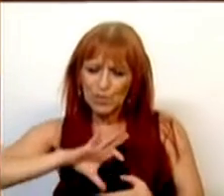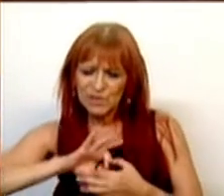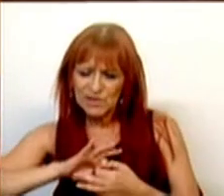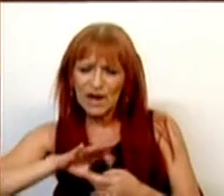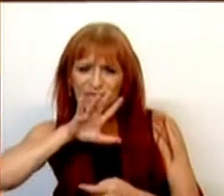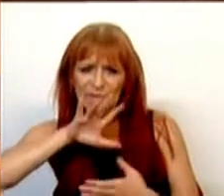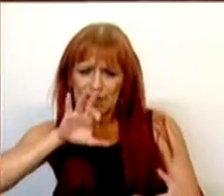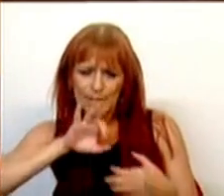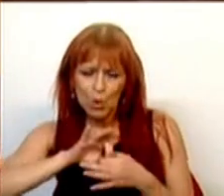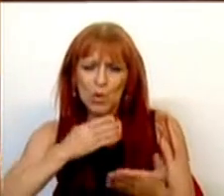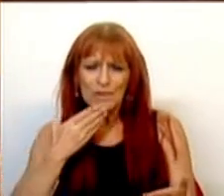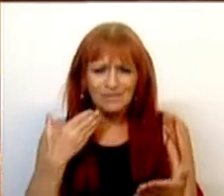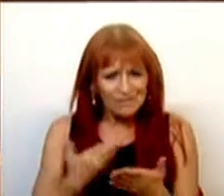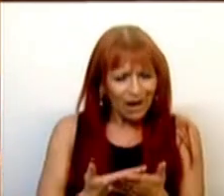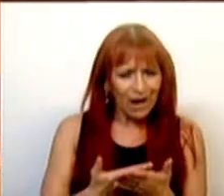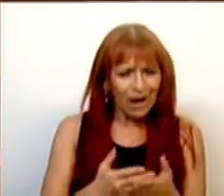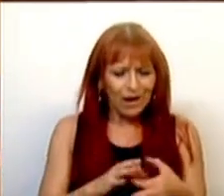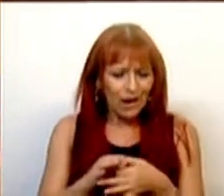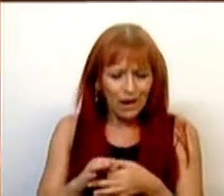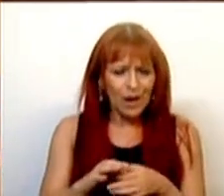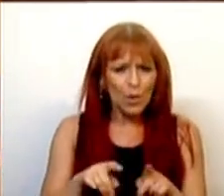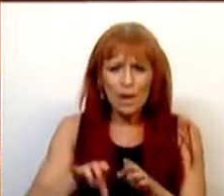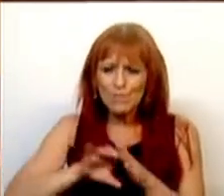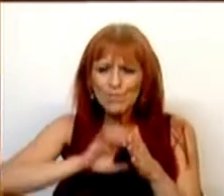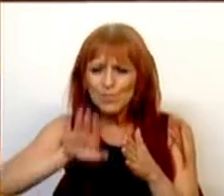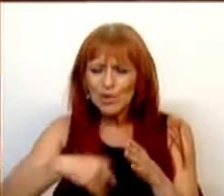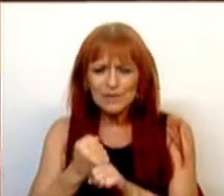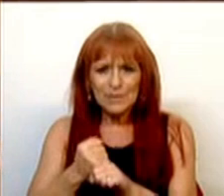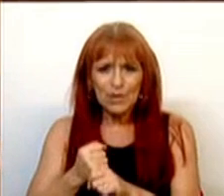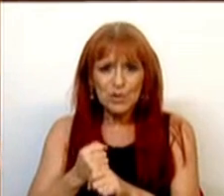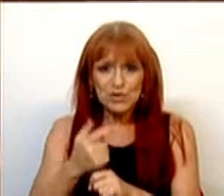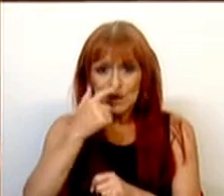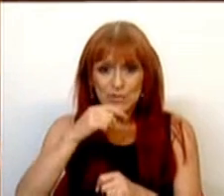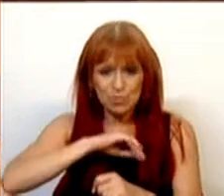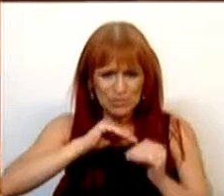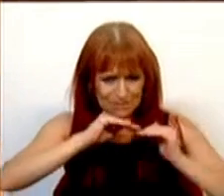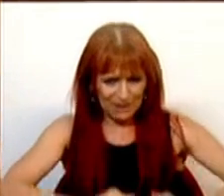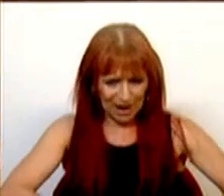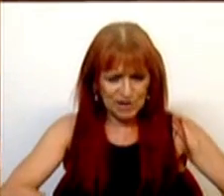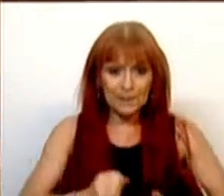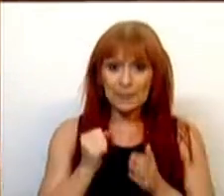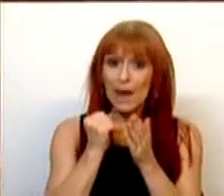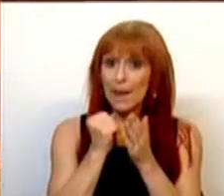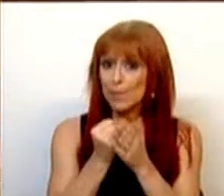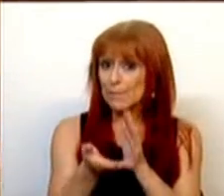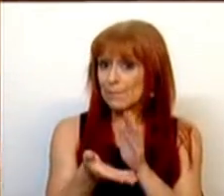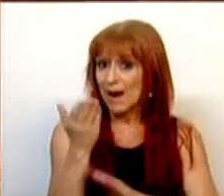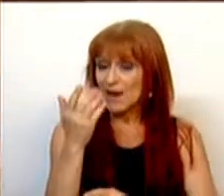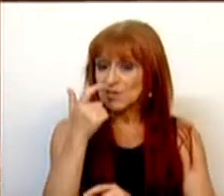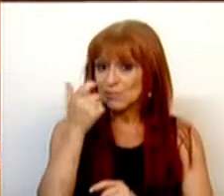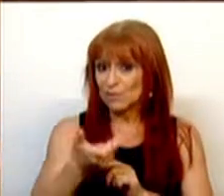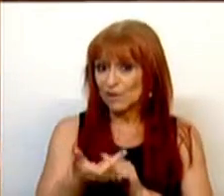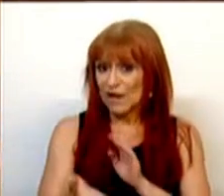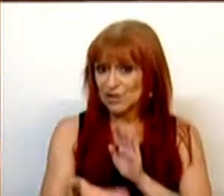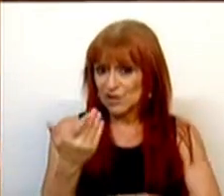e familiar, também a inexistência da precariedade laboral e dos baixos salários, apoiar os mais